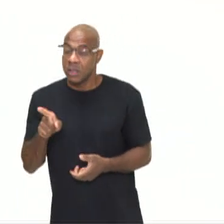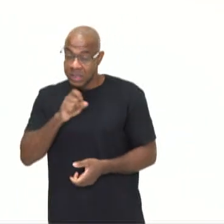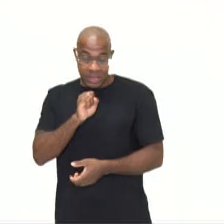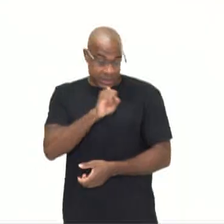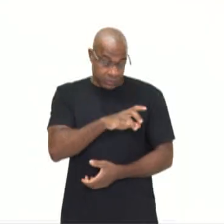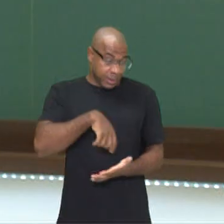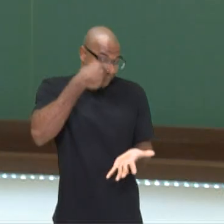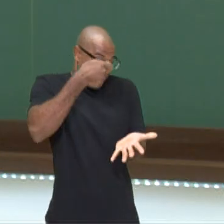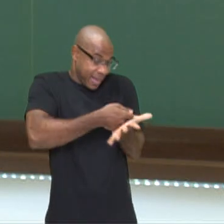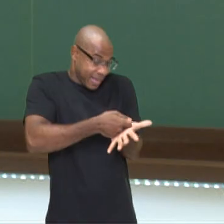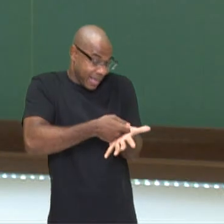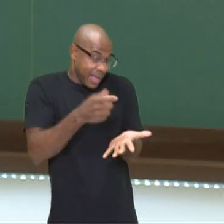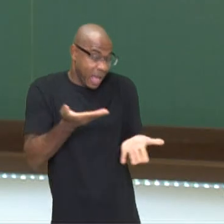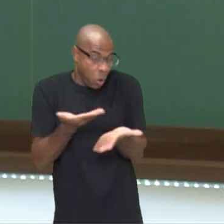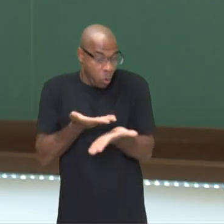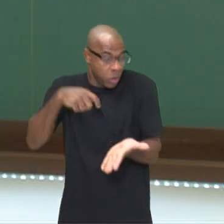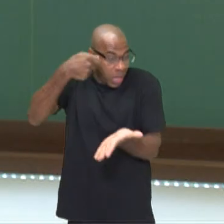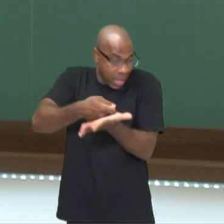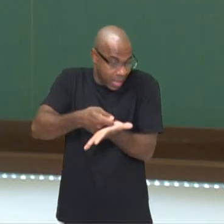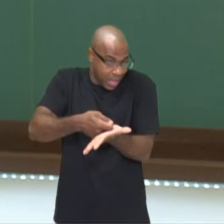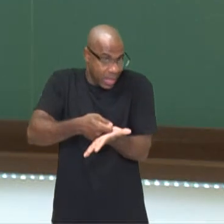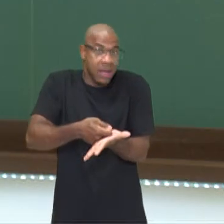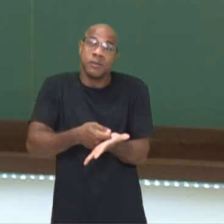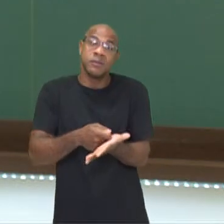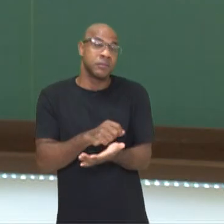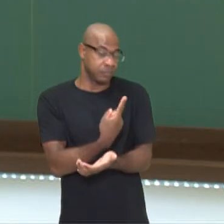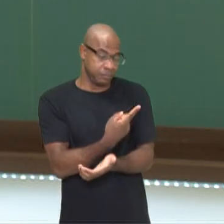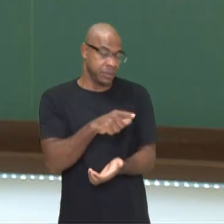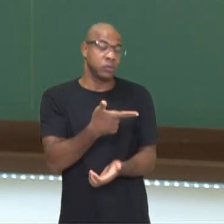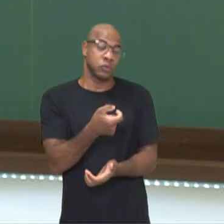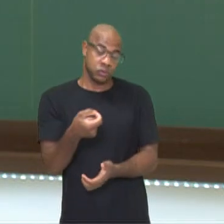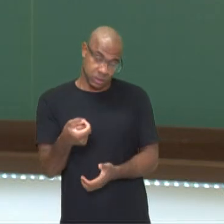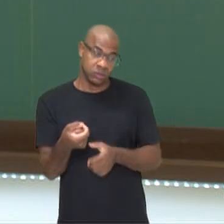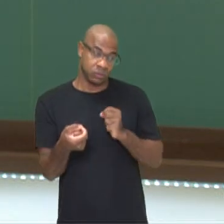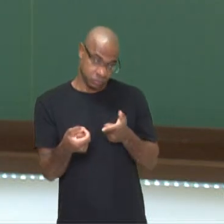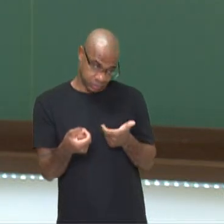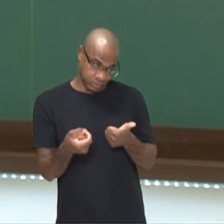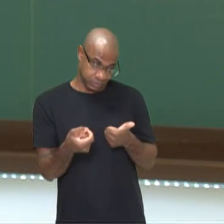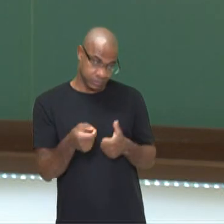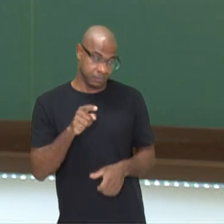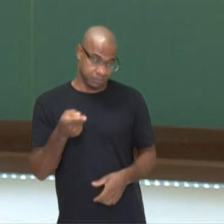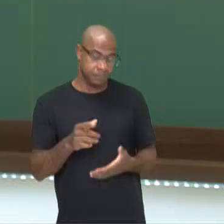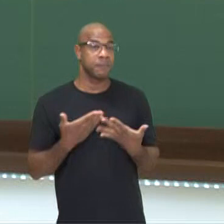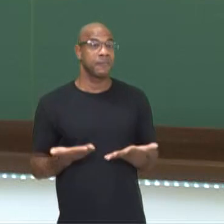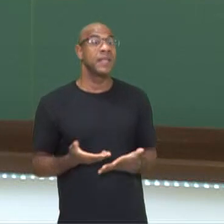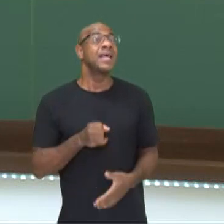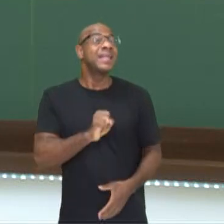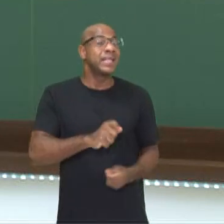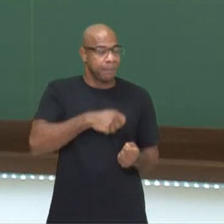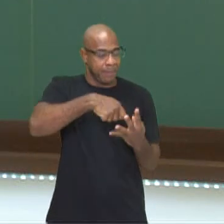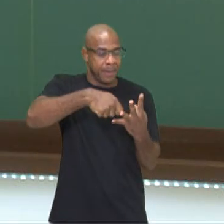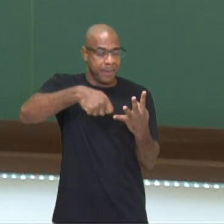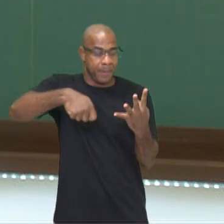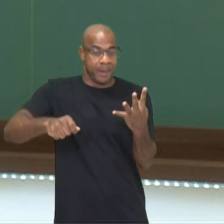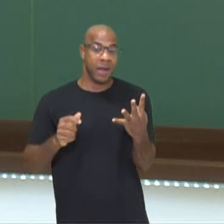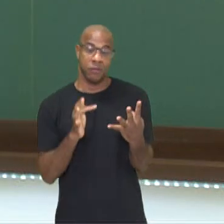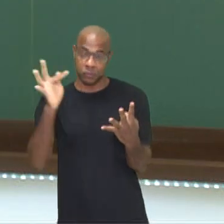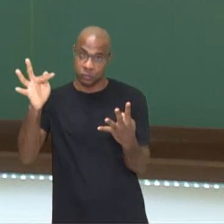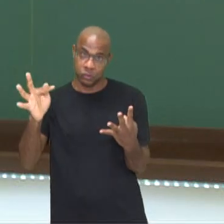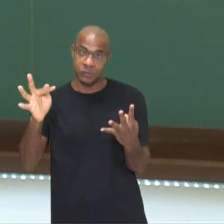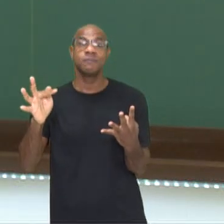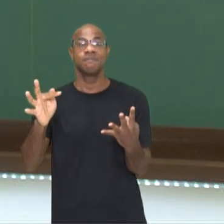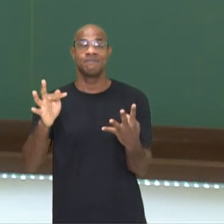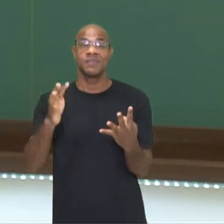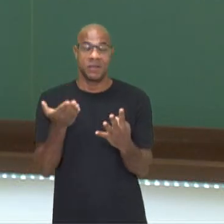vista, ou seja, pagando hoje, ele faria o smartphone por R$ 1.200. Se fosse para pagar daqui a 4 meses,